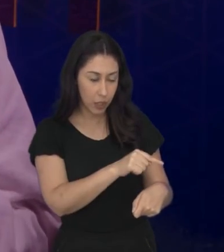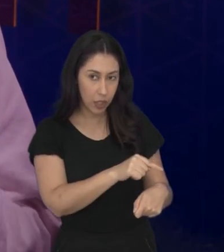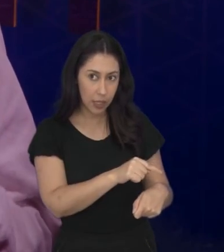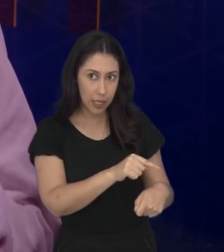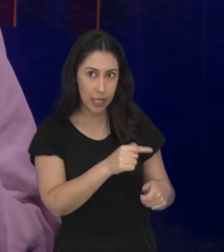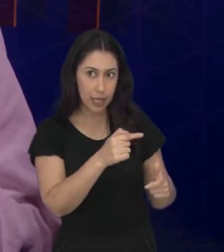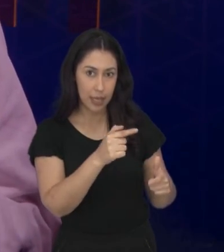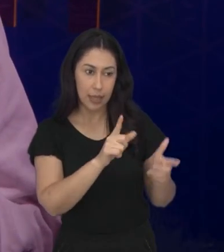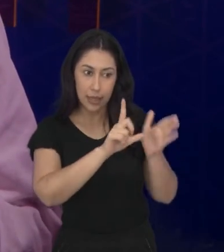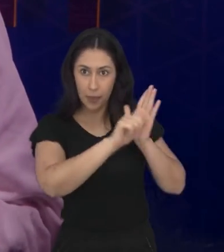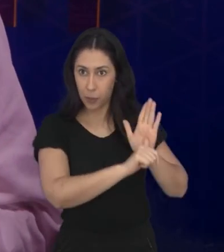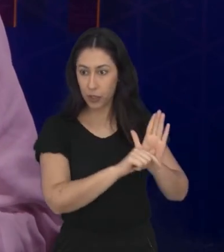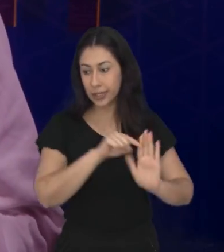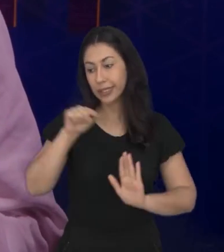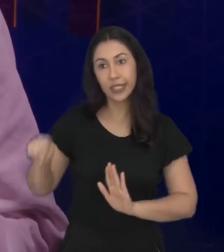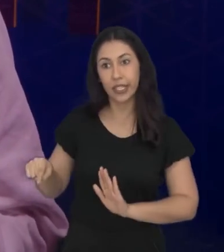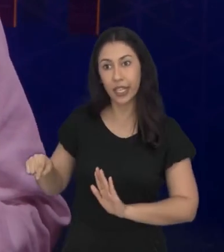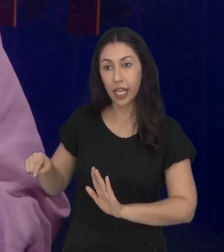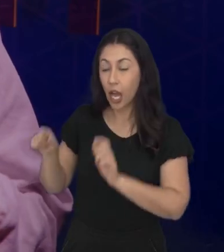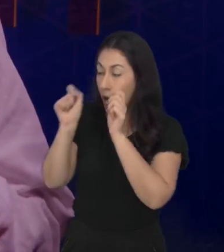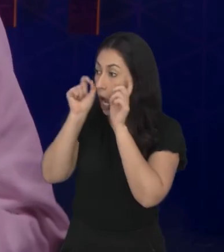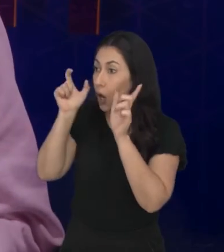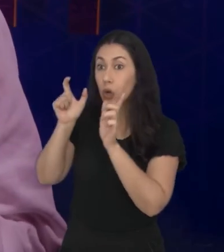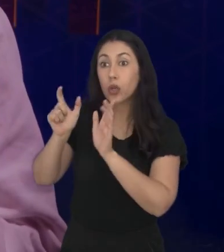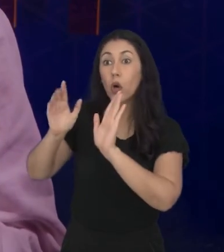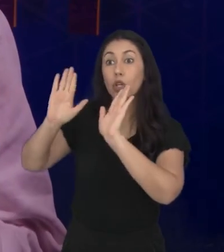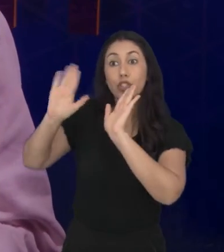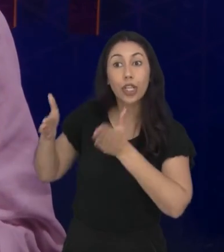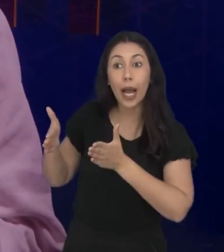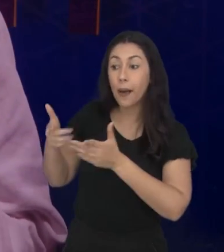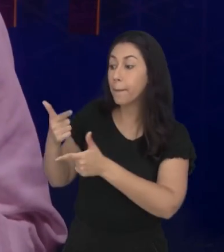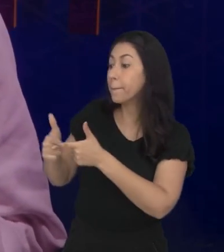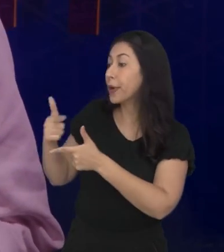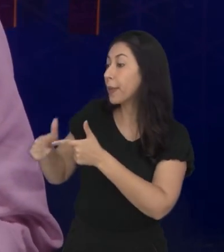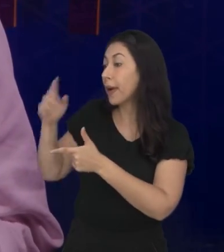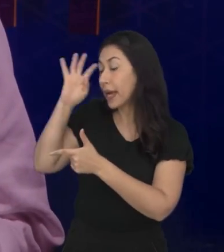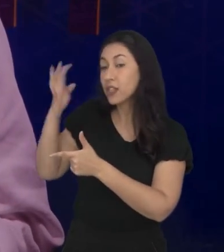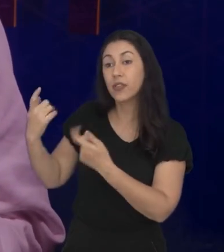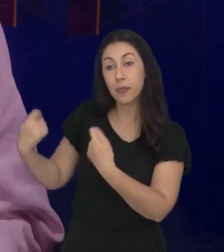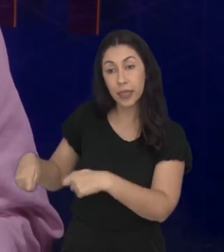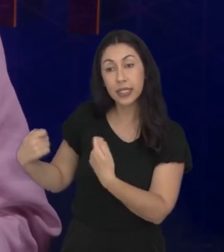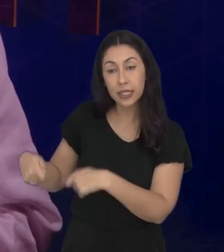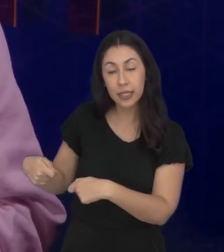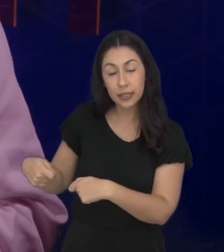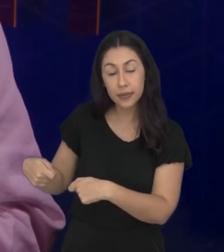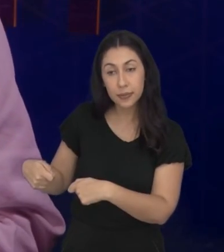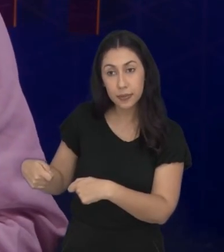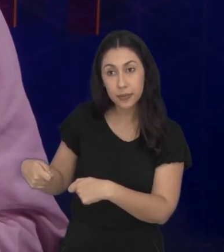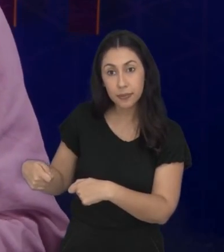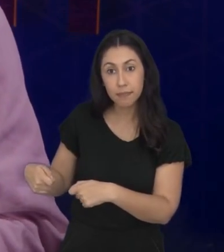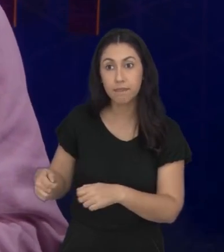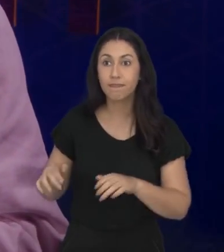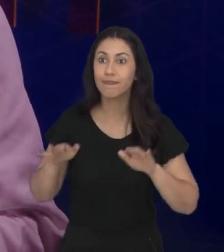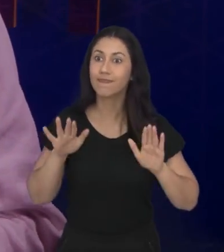no outro grupo eles acordaram 10 horas depois de acordado, deram a atividade estressante.